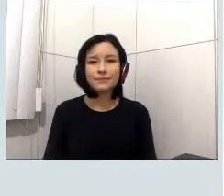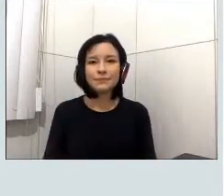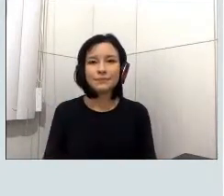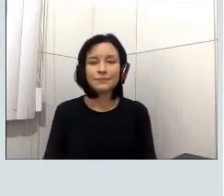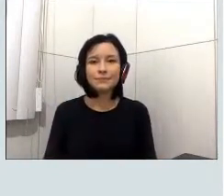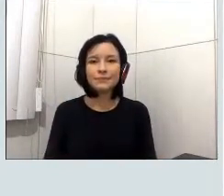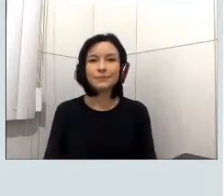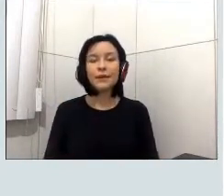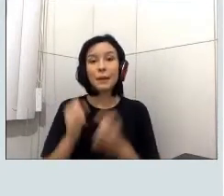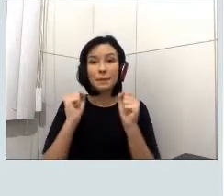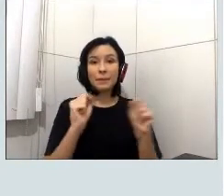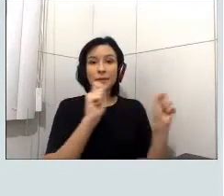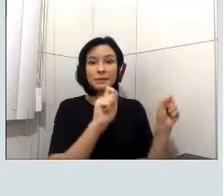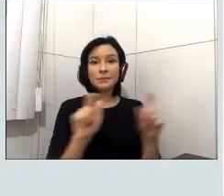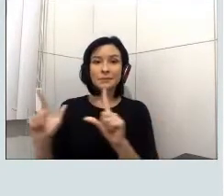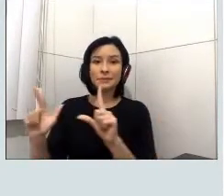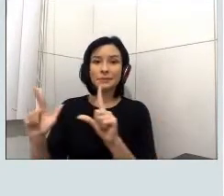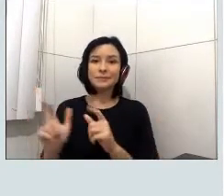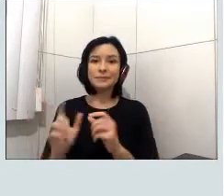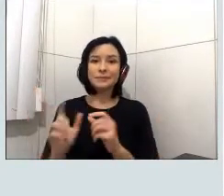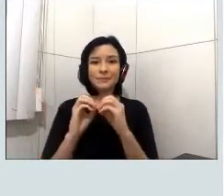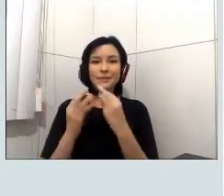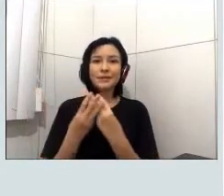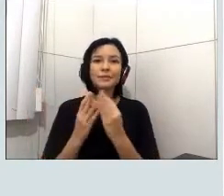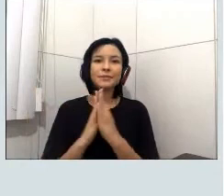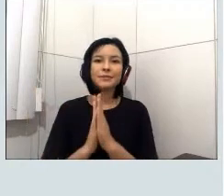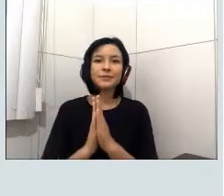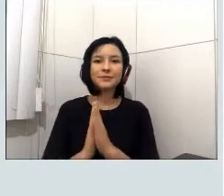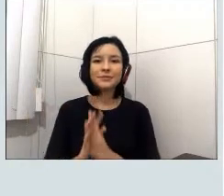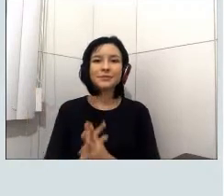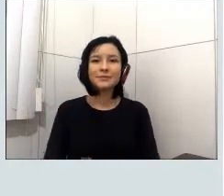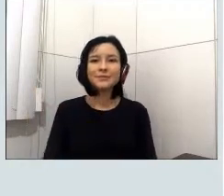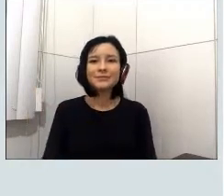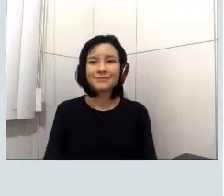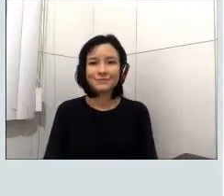Pode passar para o próximo, por favor.